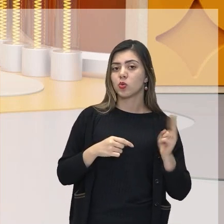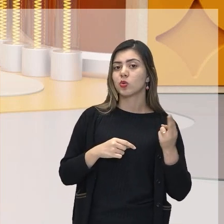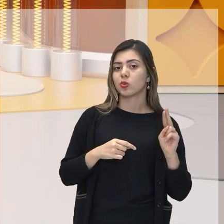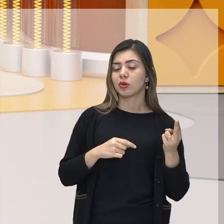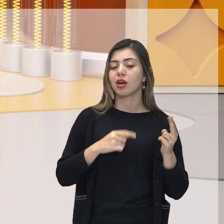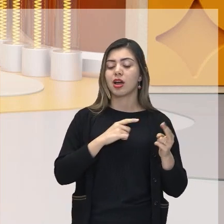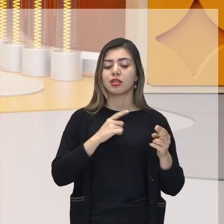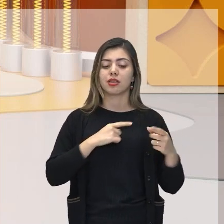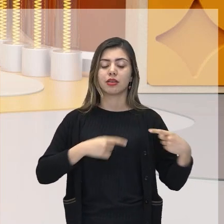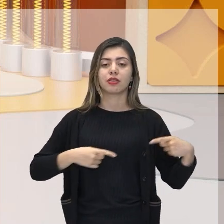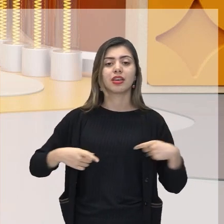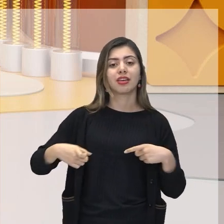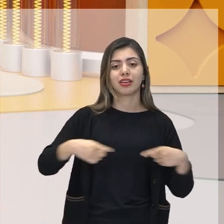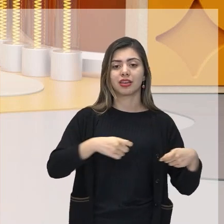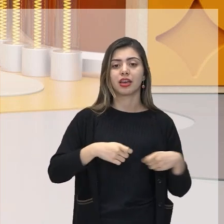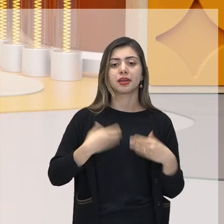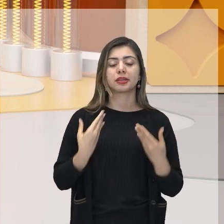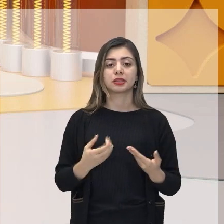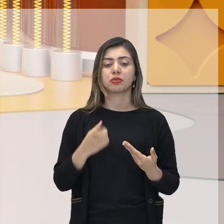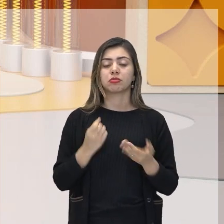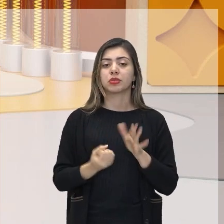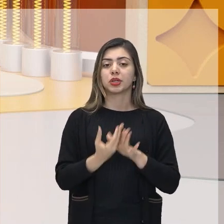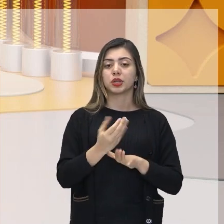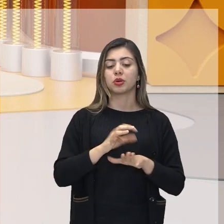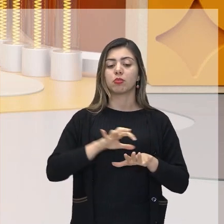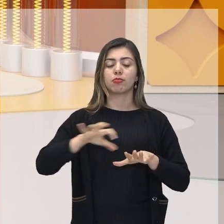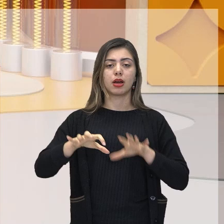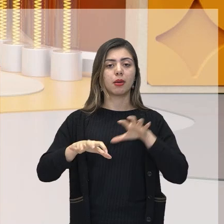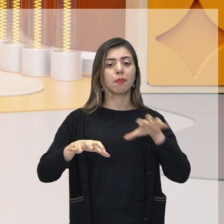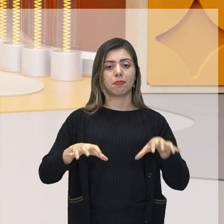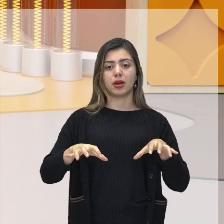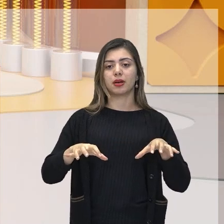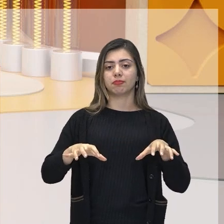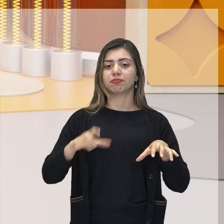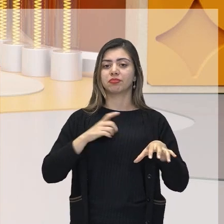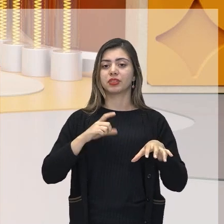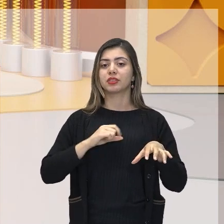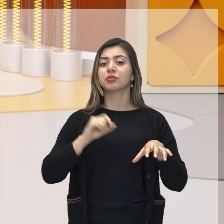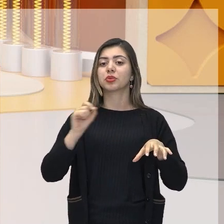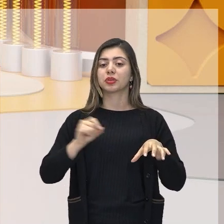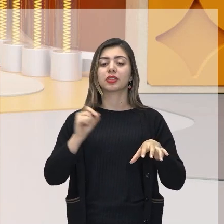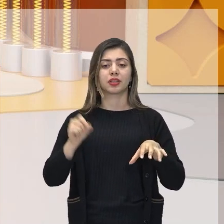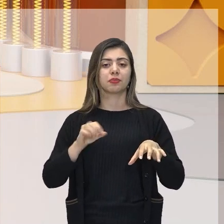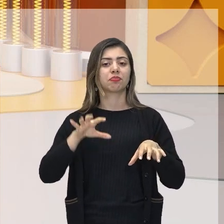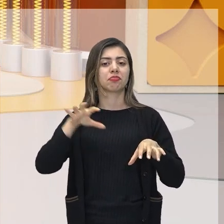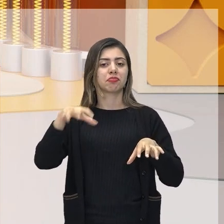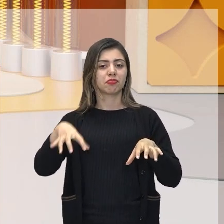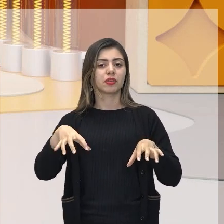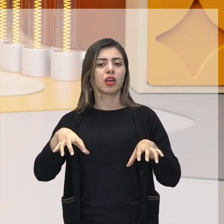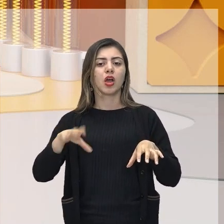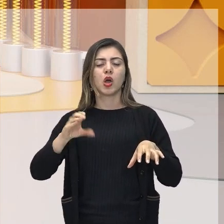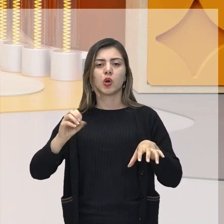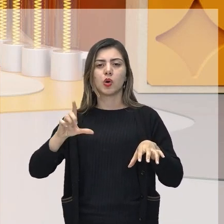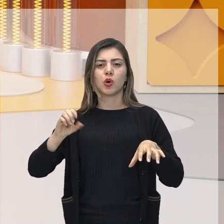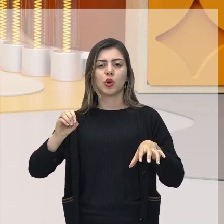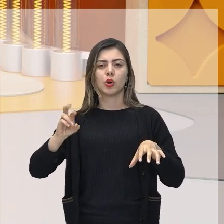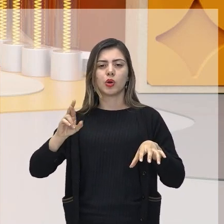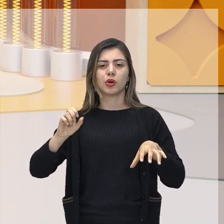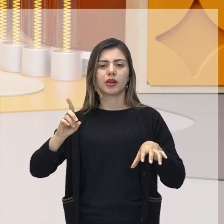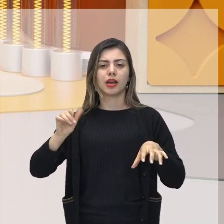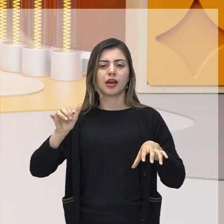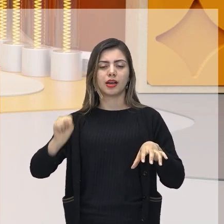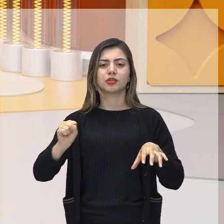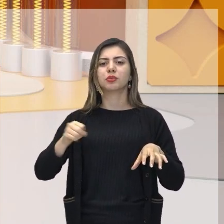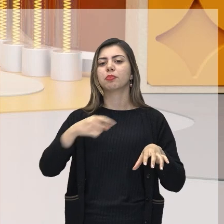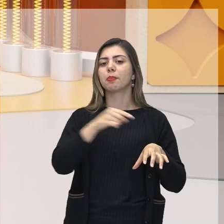que colocou ali dois partidos em conflito. De um lado os blancos e outro lado os colorados, tá, gente? E